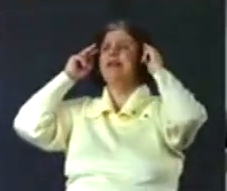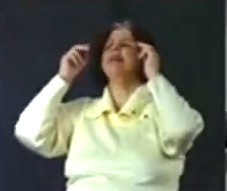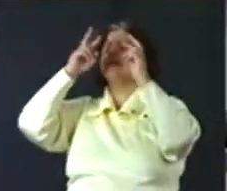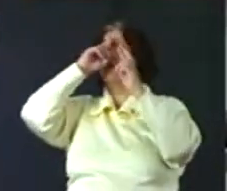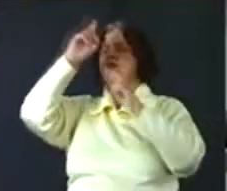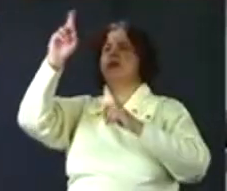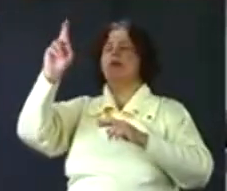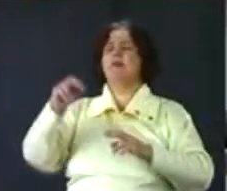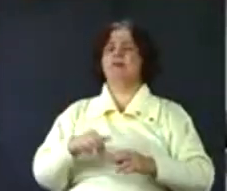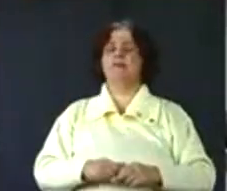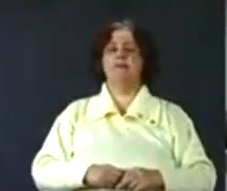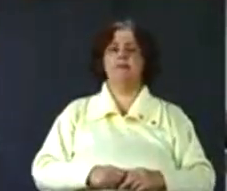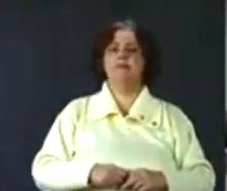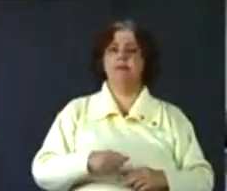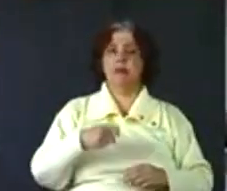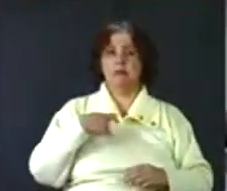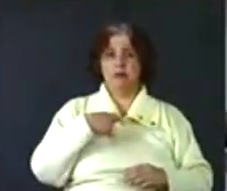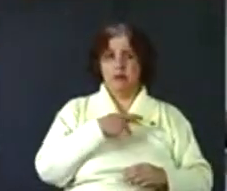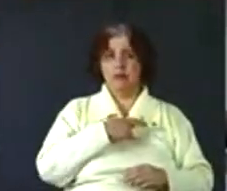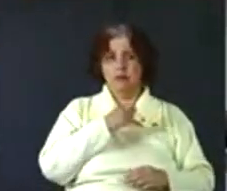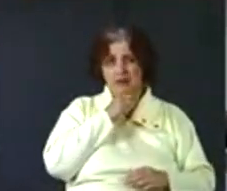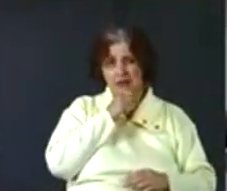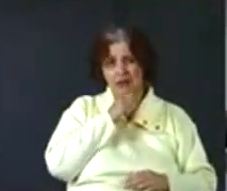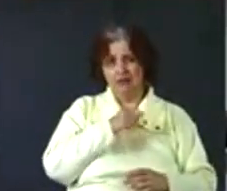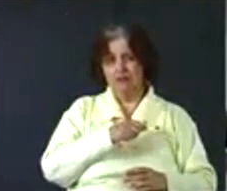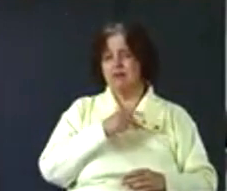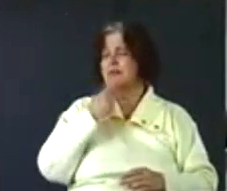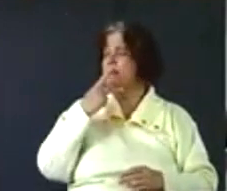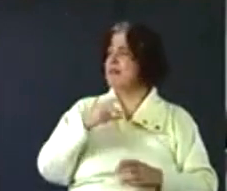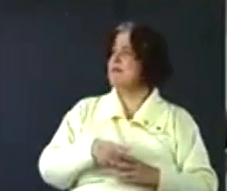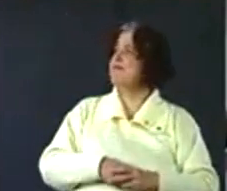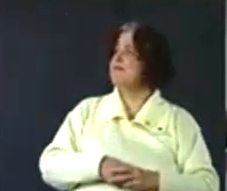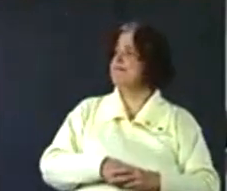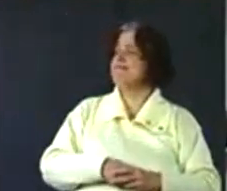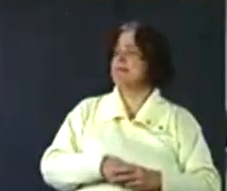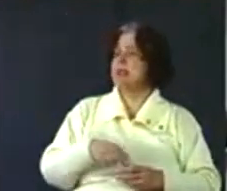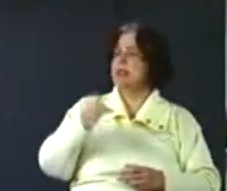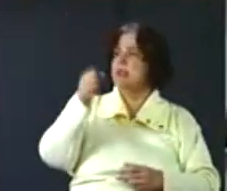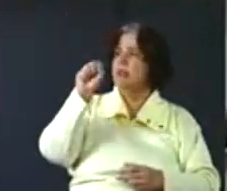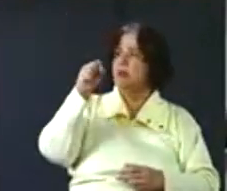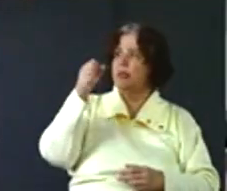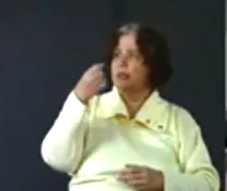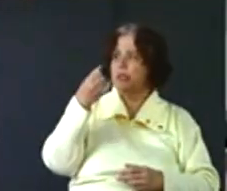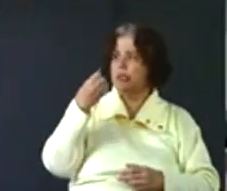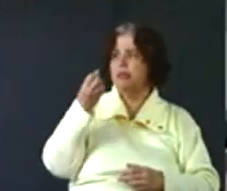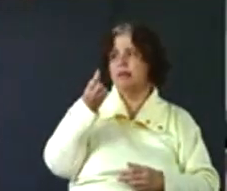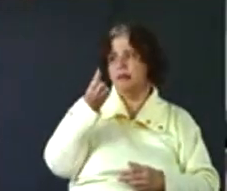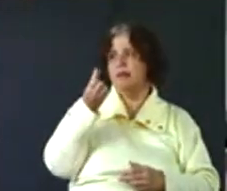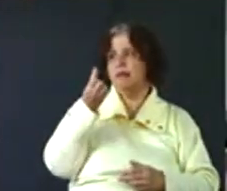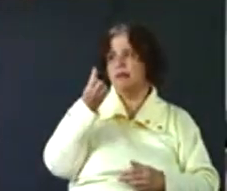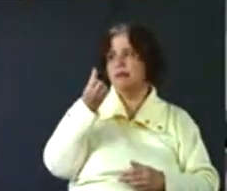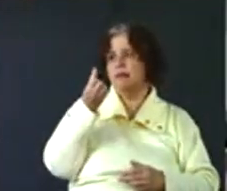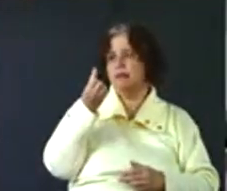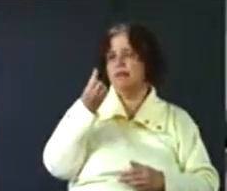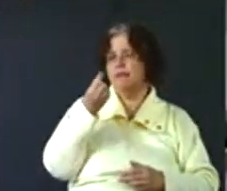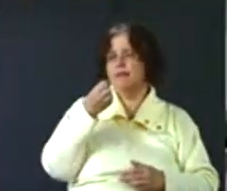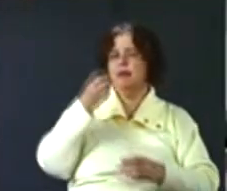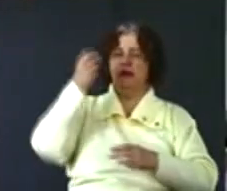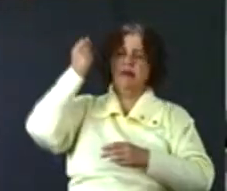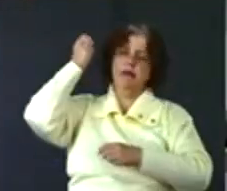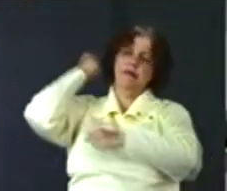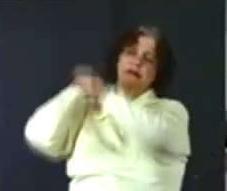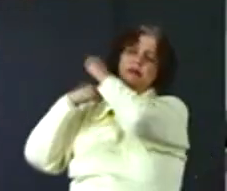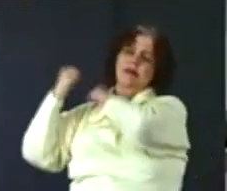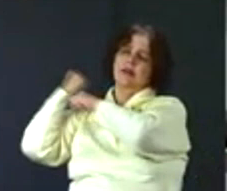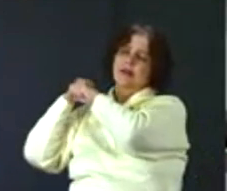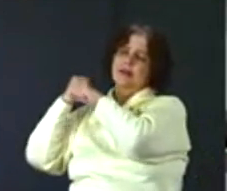fez? Ele disse: há 86 anos eu sirvo a esse Senhor Jesus e Ele nunca